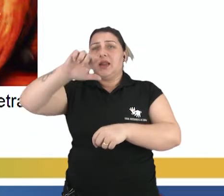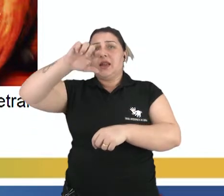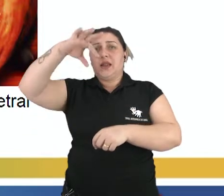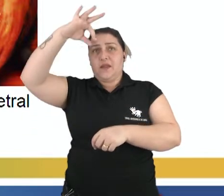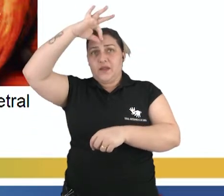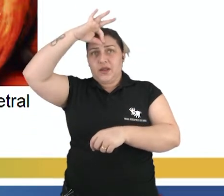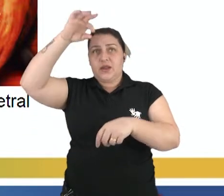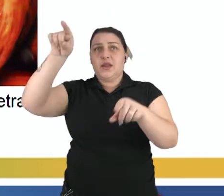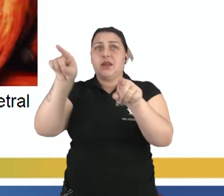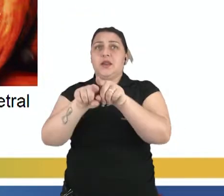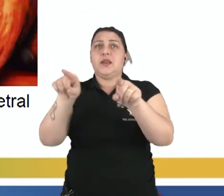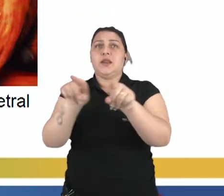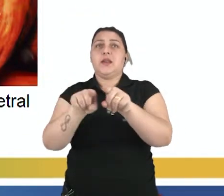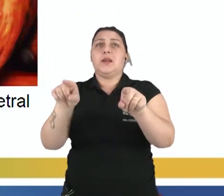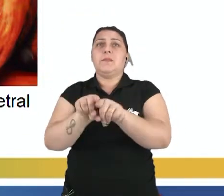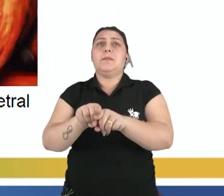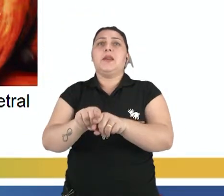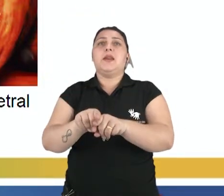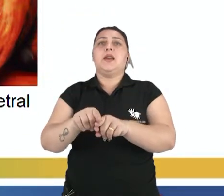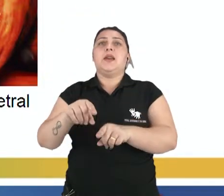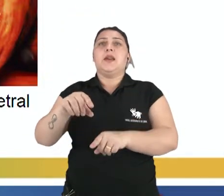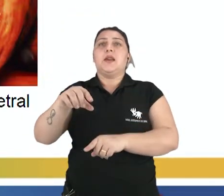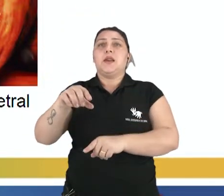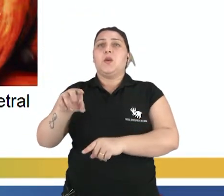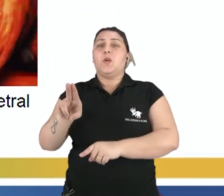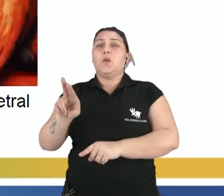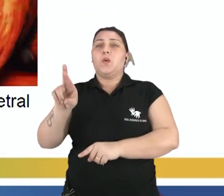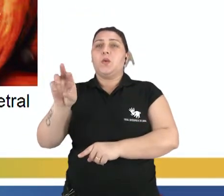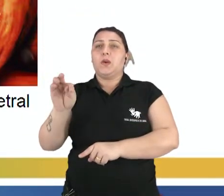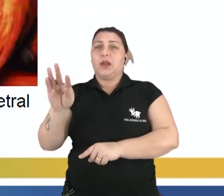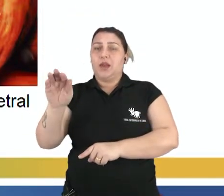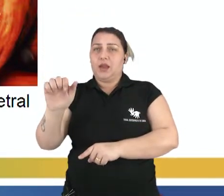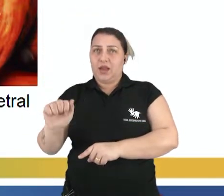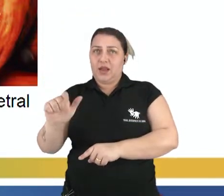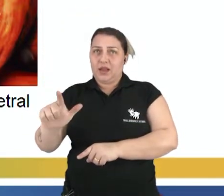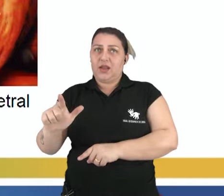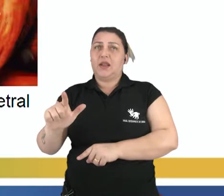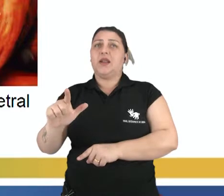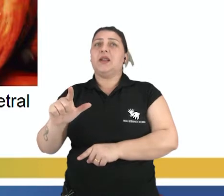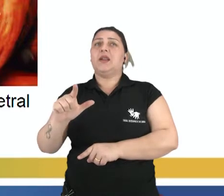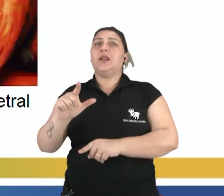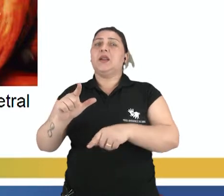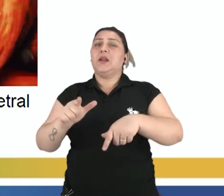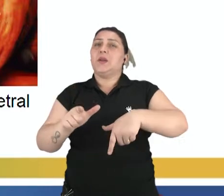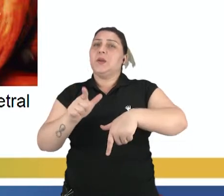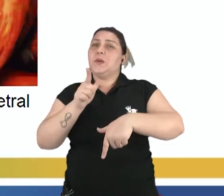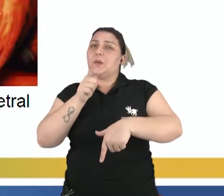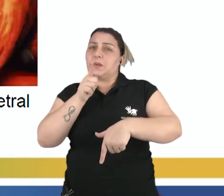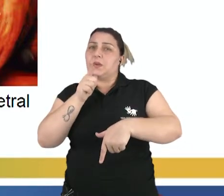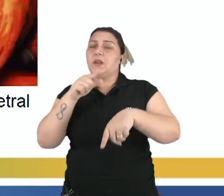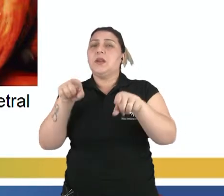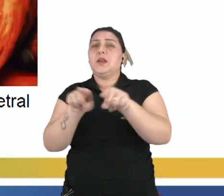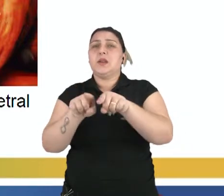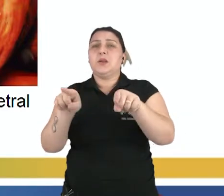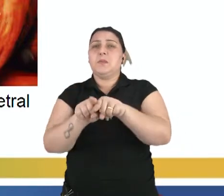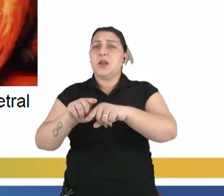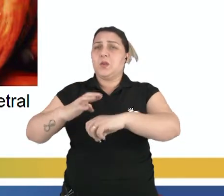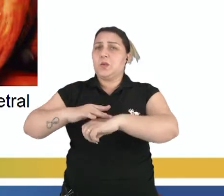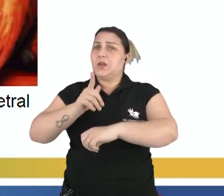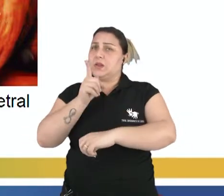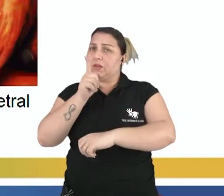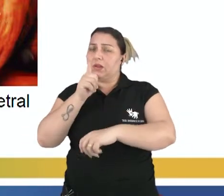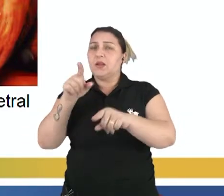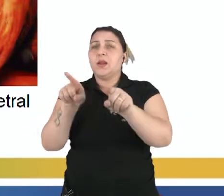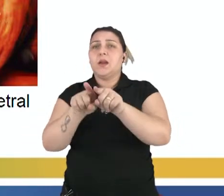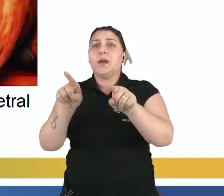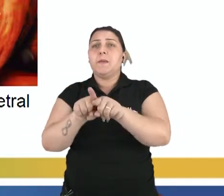inflamatória pélvica, ou seja, inflamação na pelvis, corrimento na uretra, inflamação também nessa uretra,